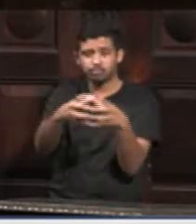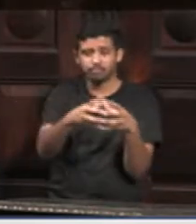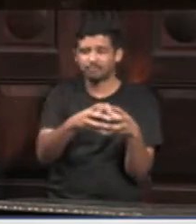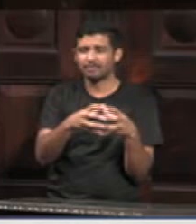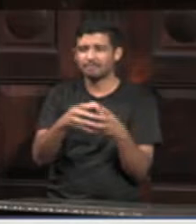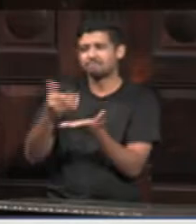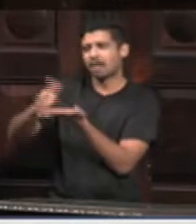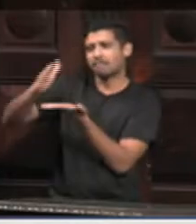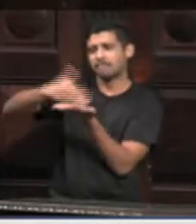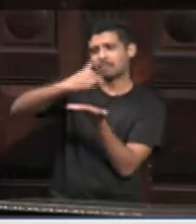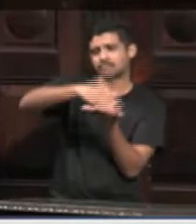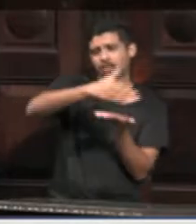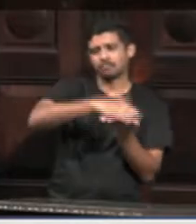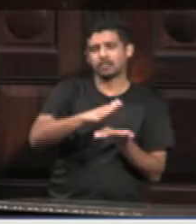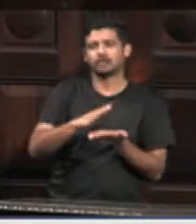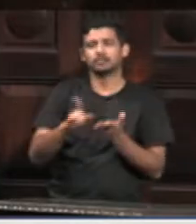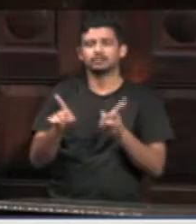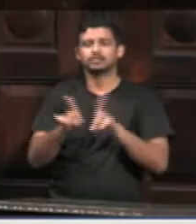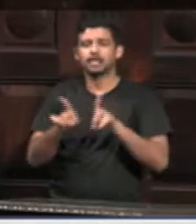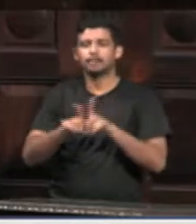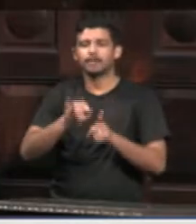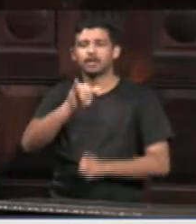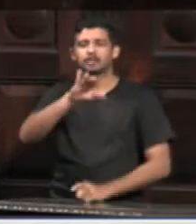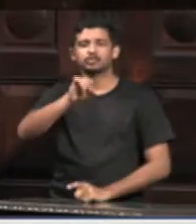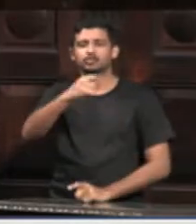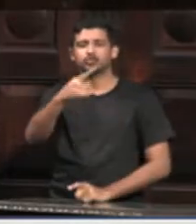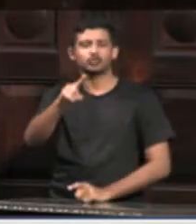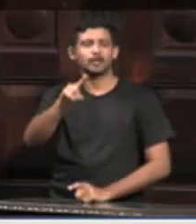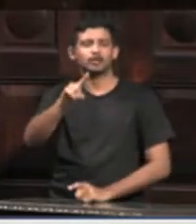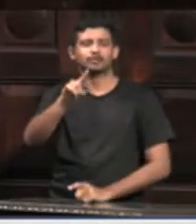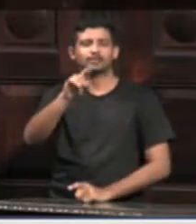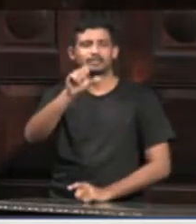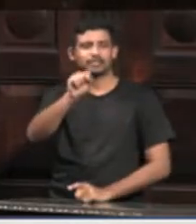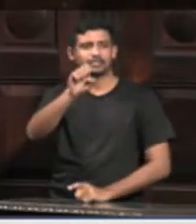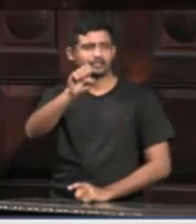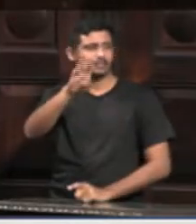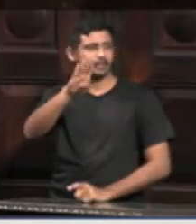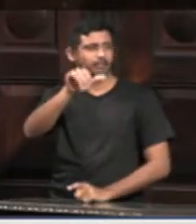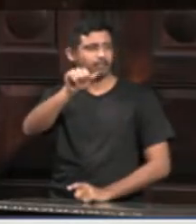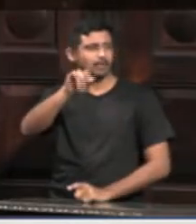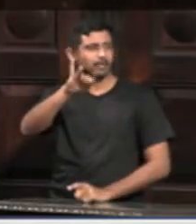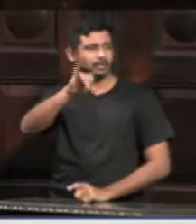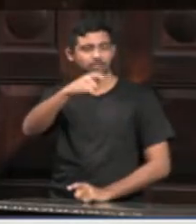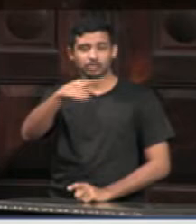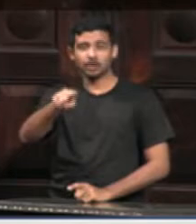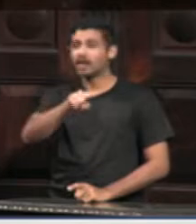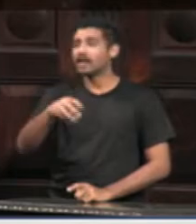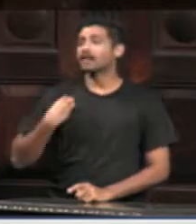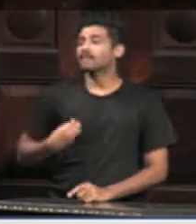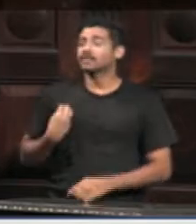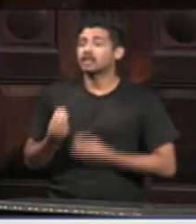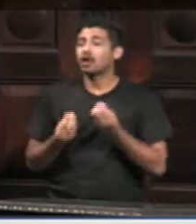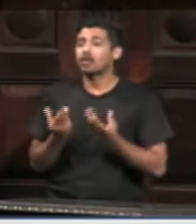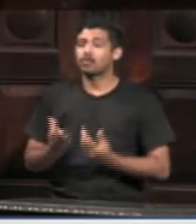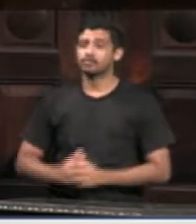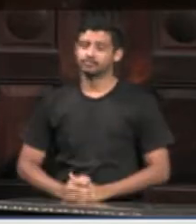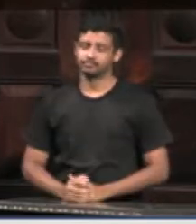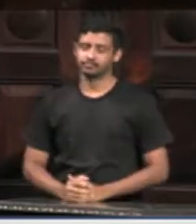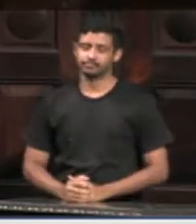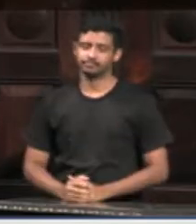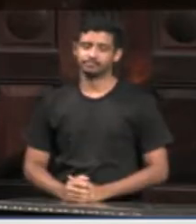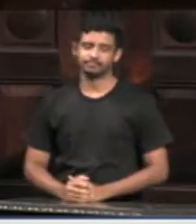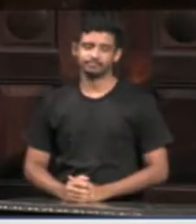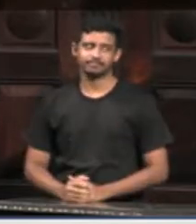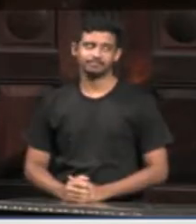desmanteladas e o Instituto São Sebastião praticamente sobrevive